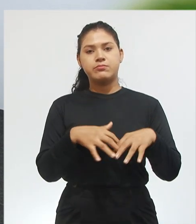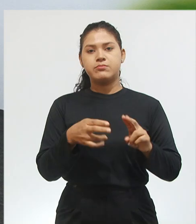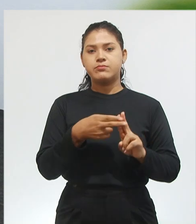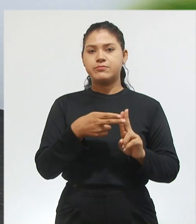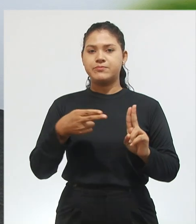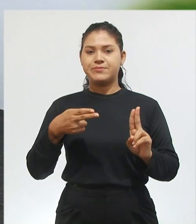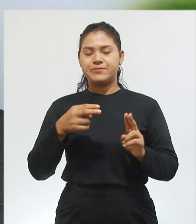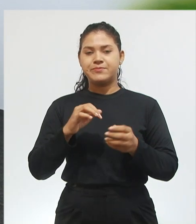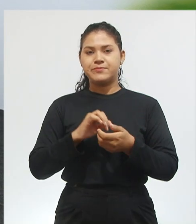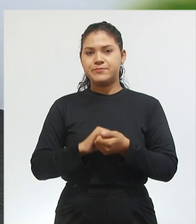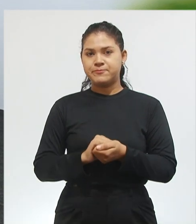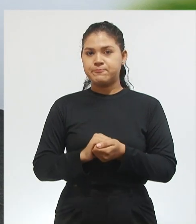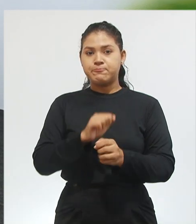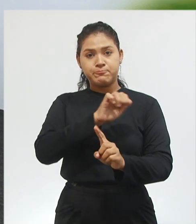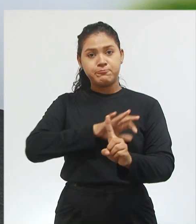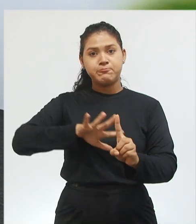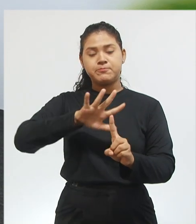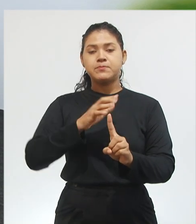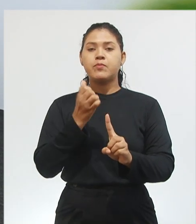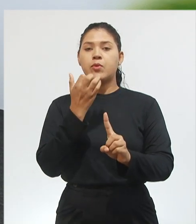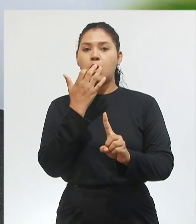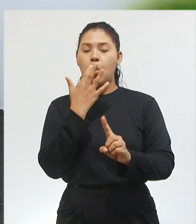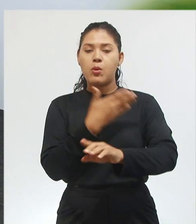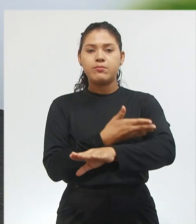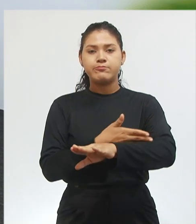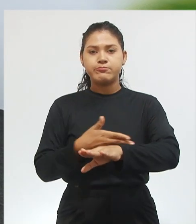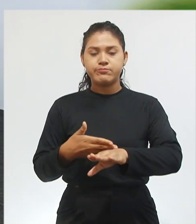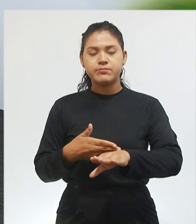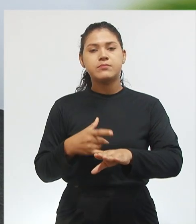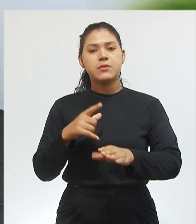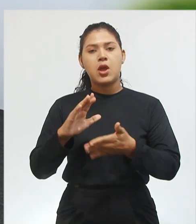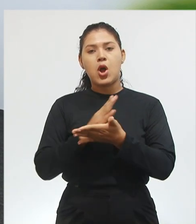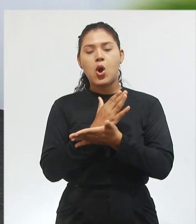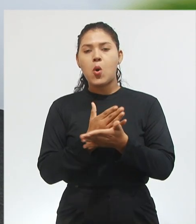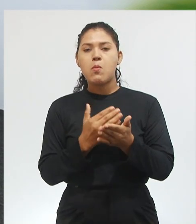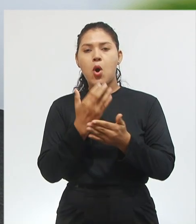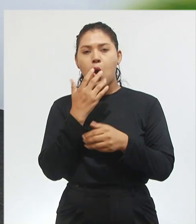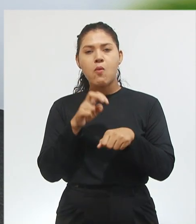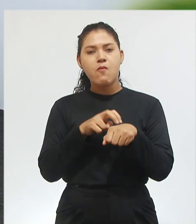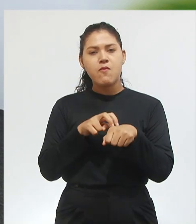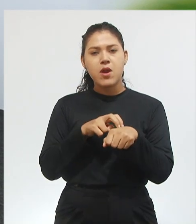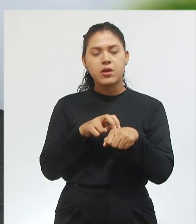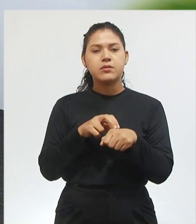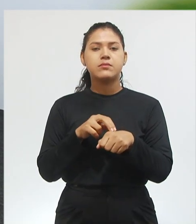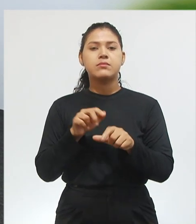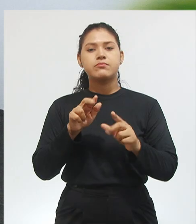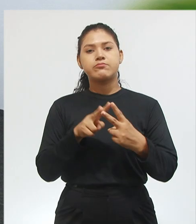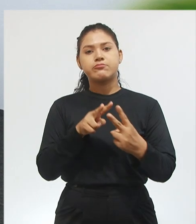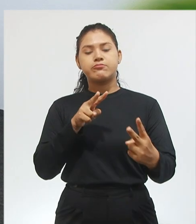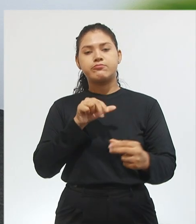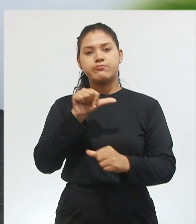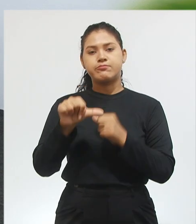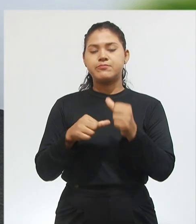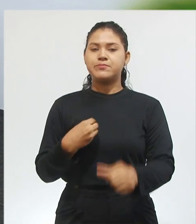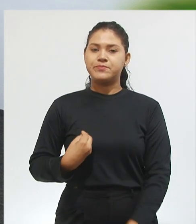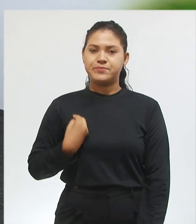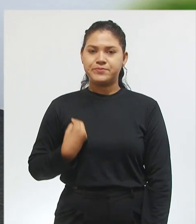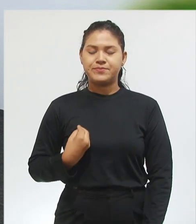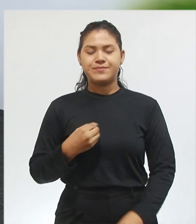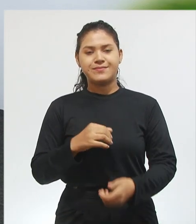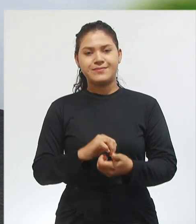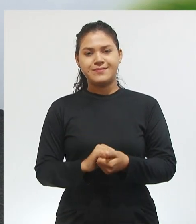Velho Zona Norte ao fundo temos uma parede branca com alguns elementos verde e a escrita EAD mudando